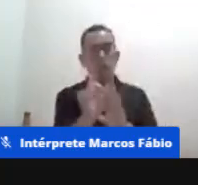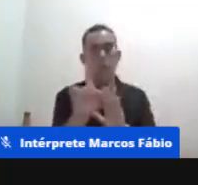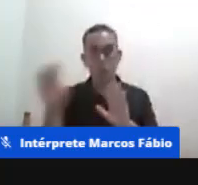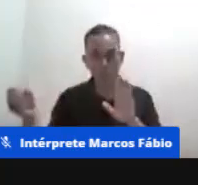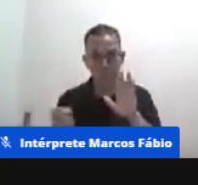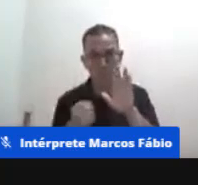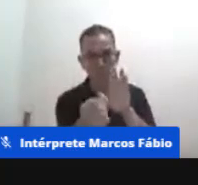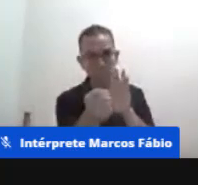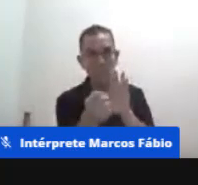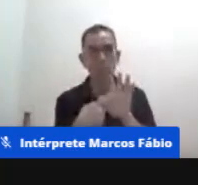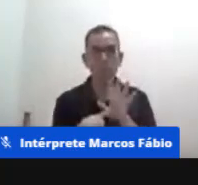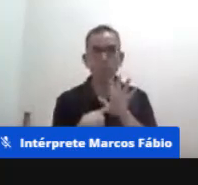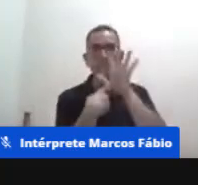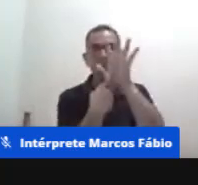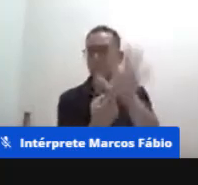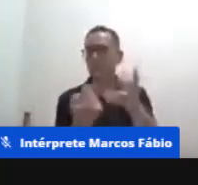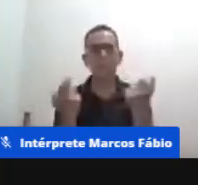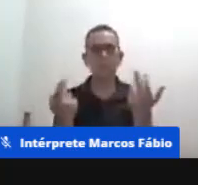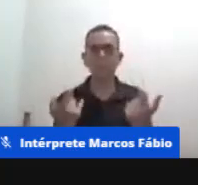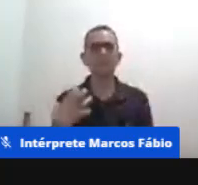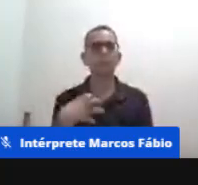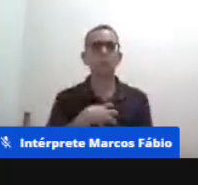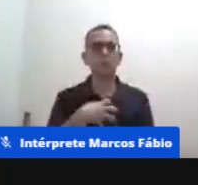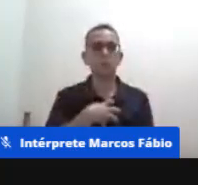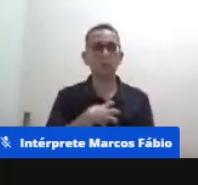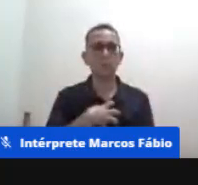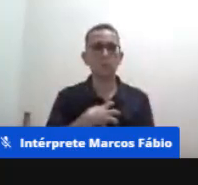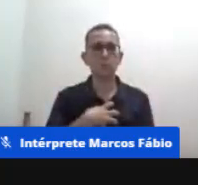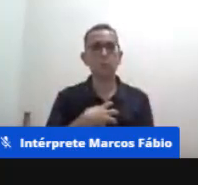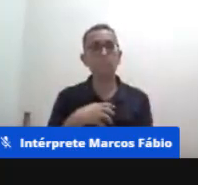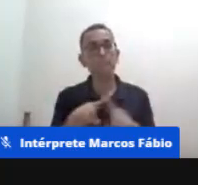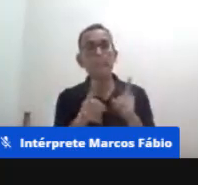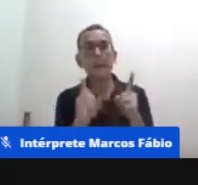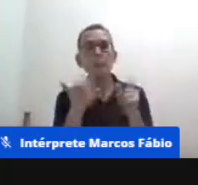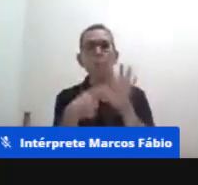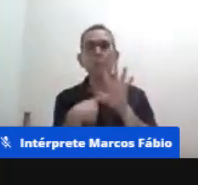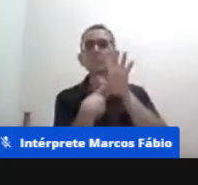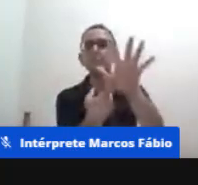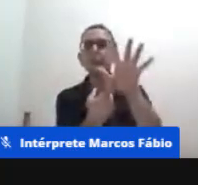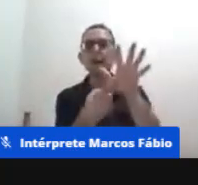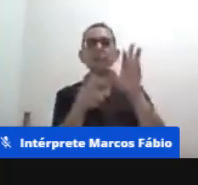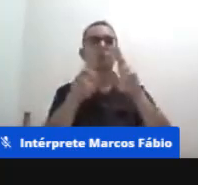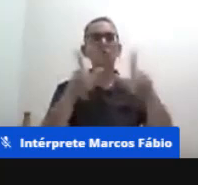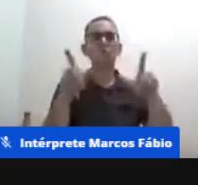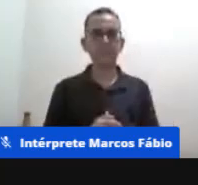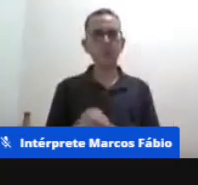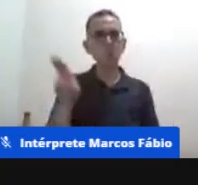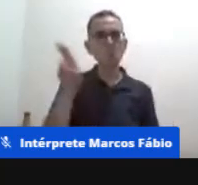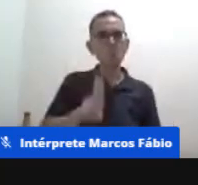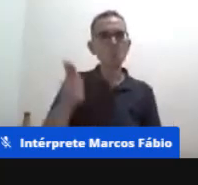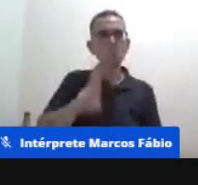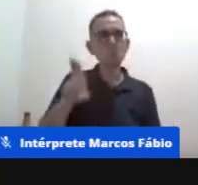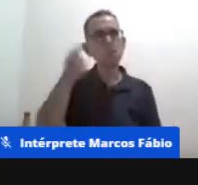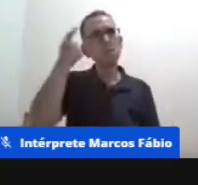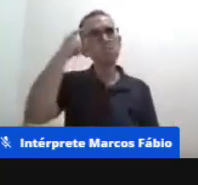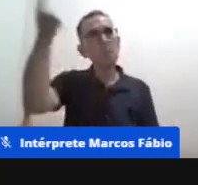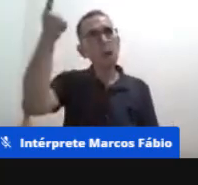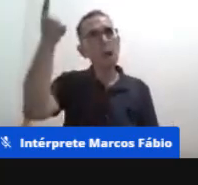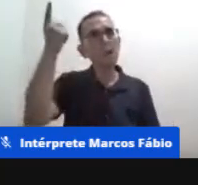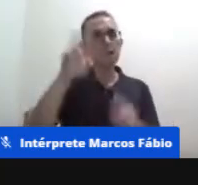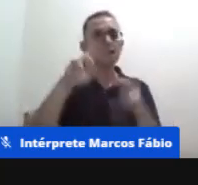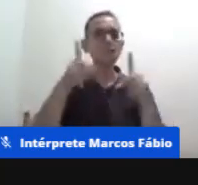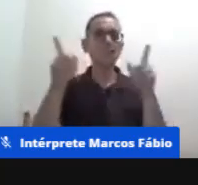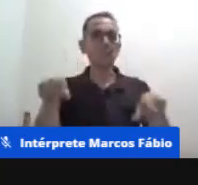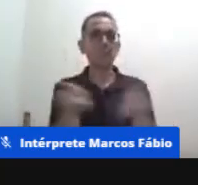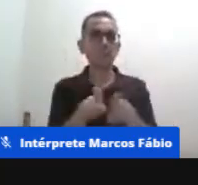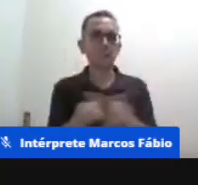mesma situação do conteúdo, mas eu vou apresentar isso de uma forma diferenciada, com o uso de estratégias diferenciadas. Então,